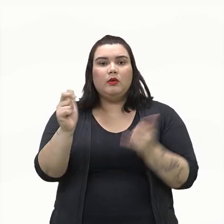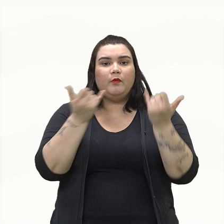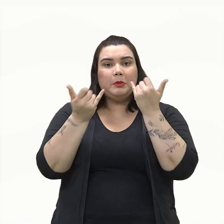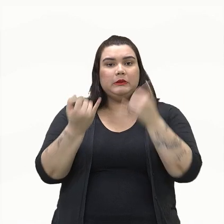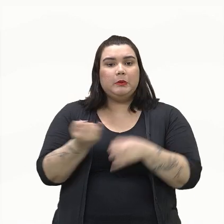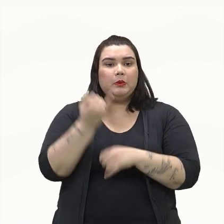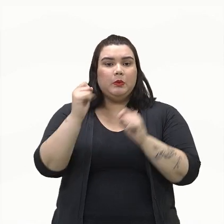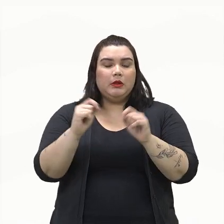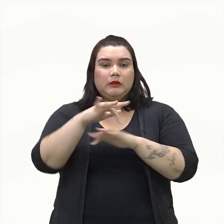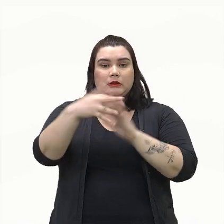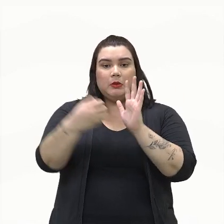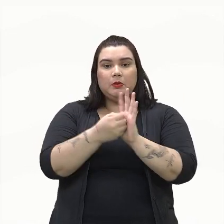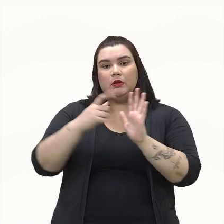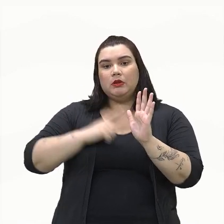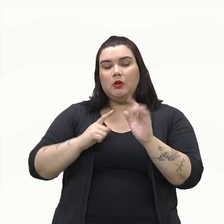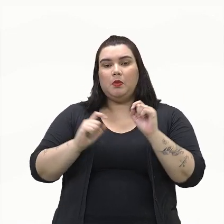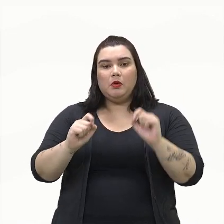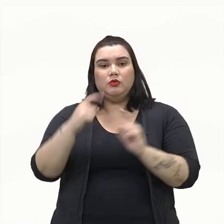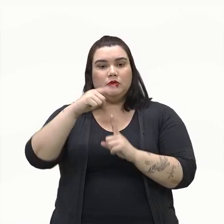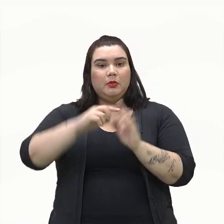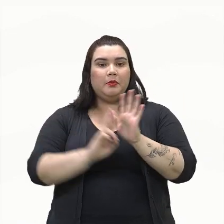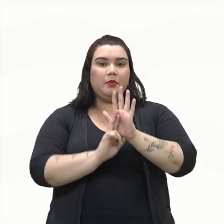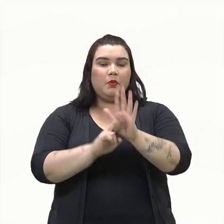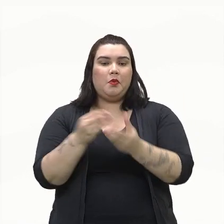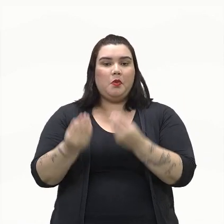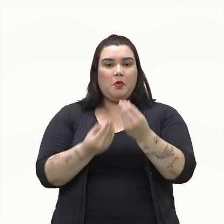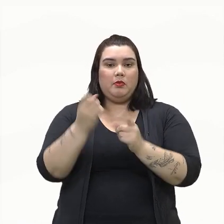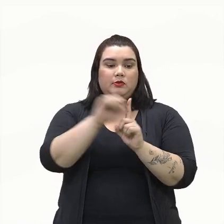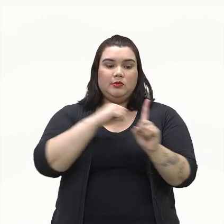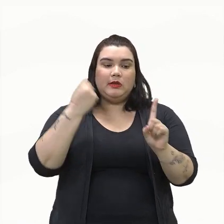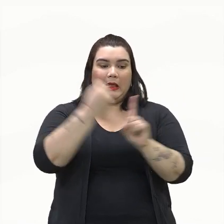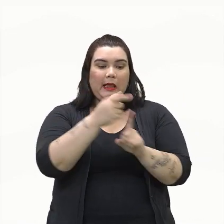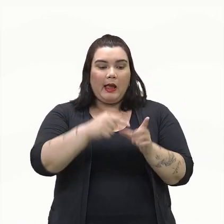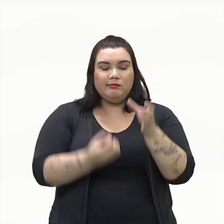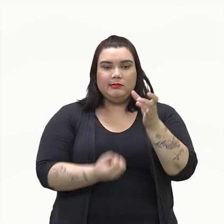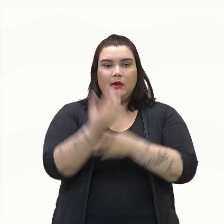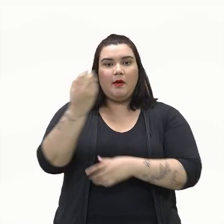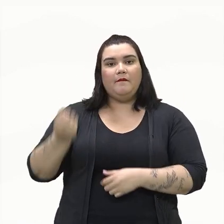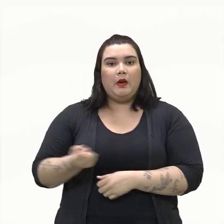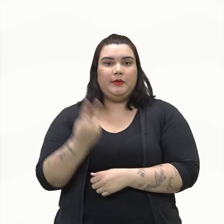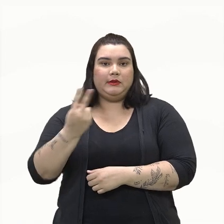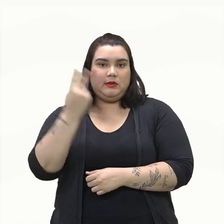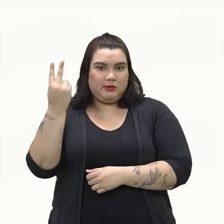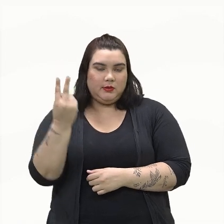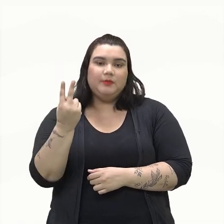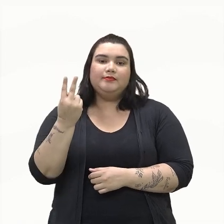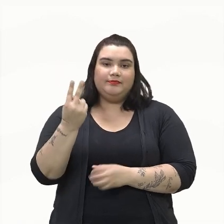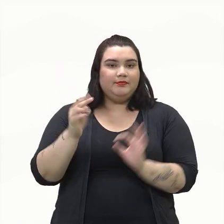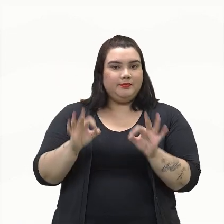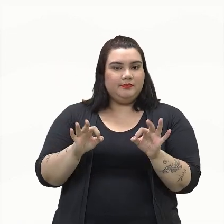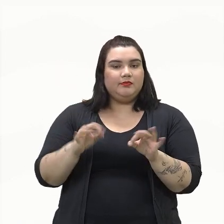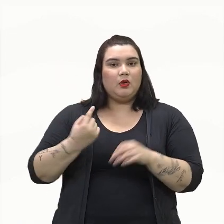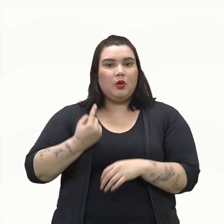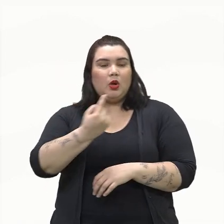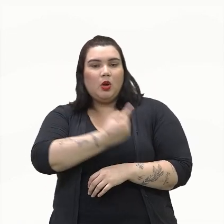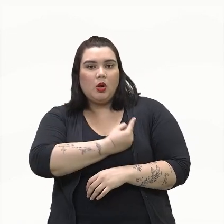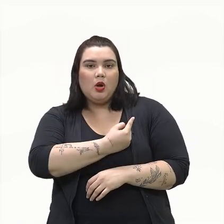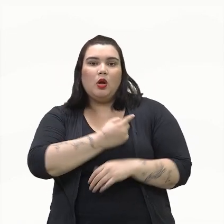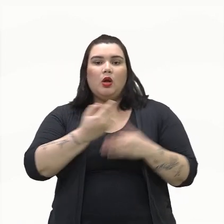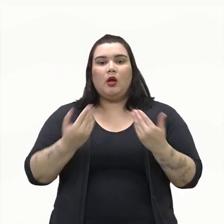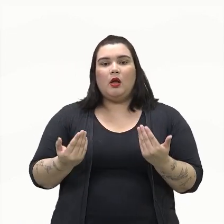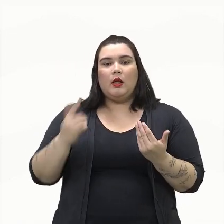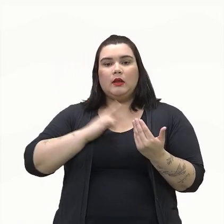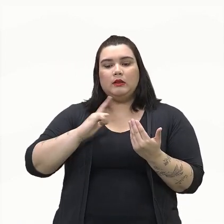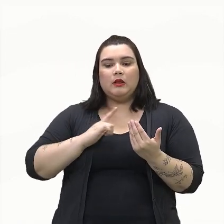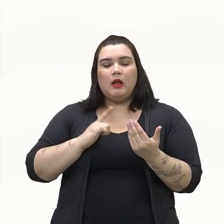esses símbolos, eles são uma forma de representar os valores que formam a nossa sociedade, que nos formam ali, que nos tornam